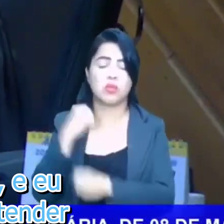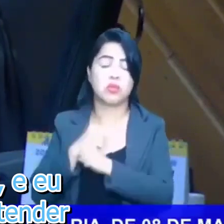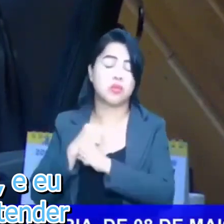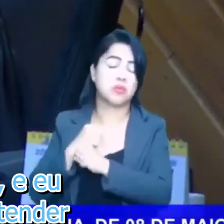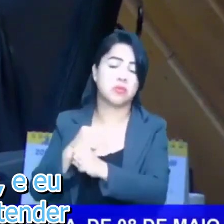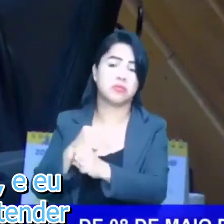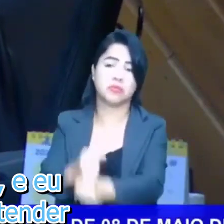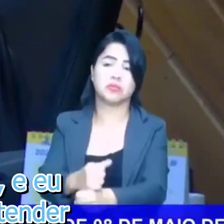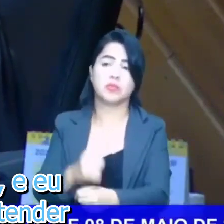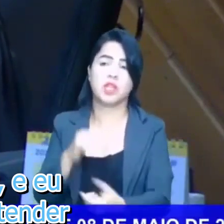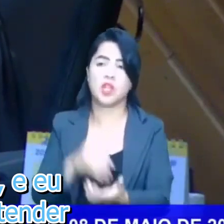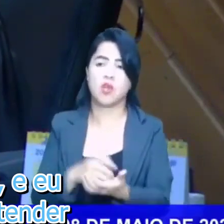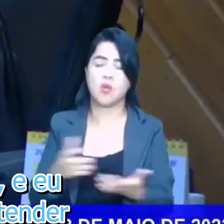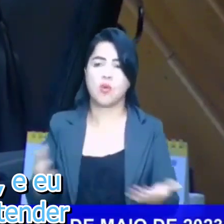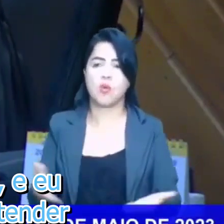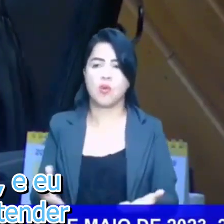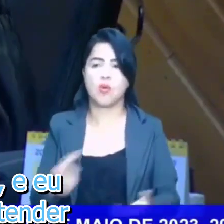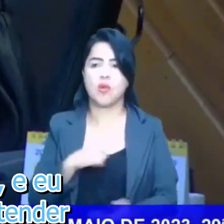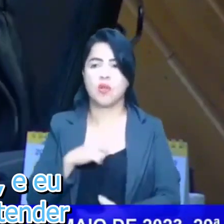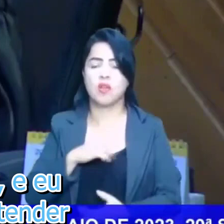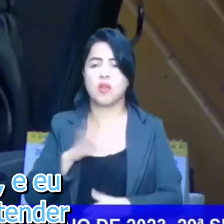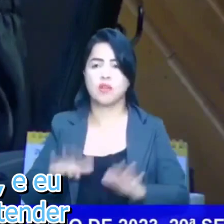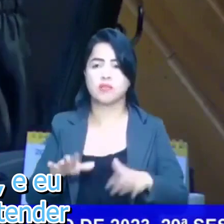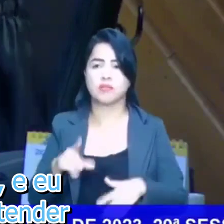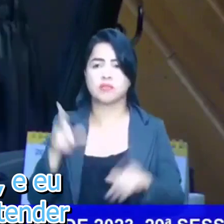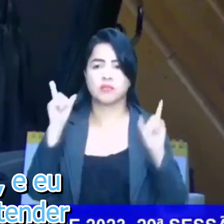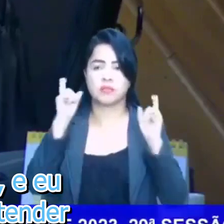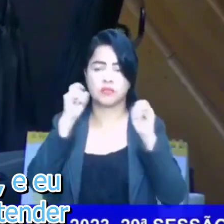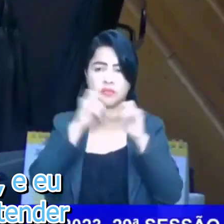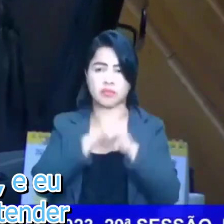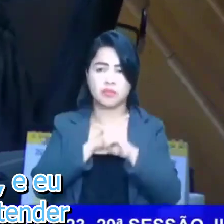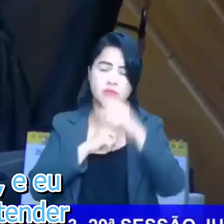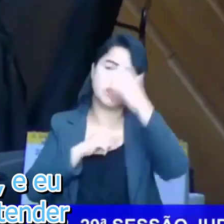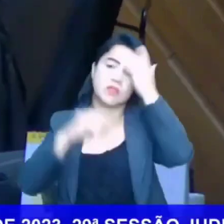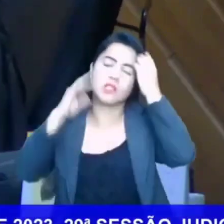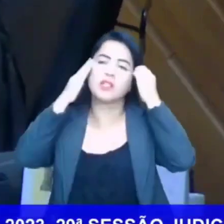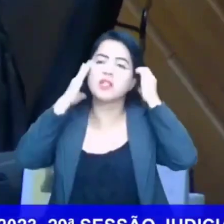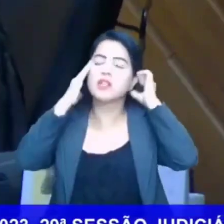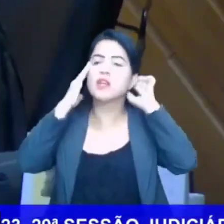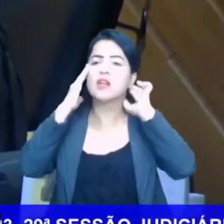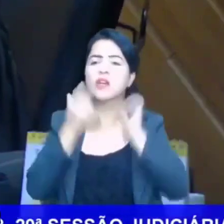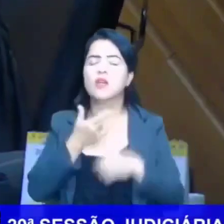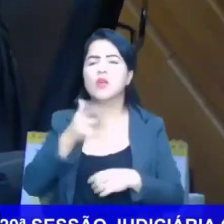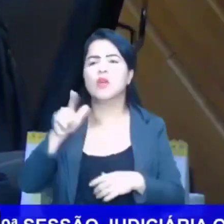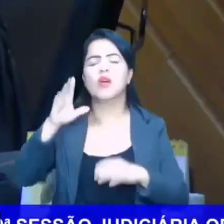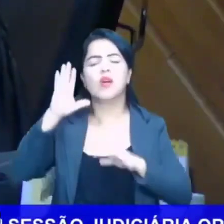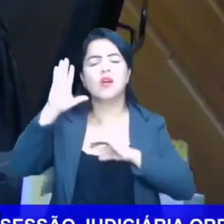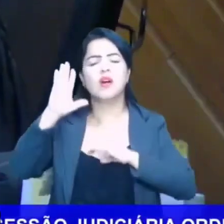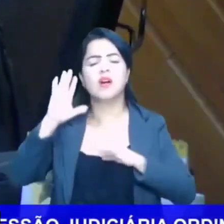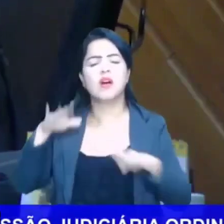Eu, até hoje, às vezes eu tenho dificuldade até de entender, na visão dos candidatos,